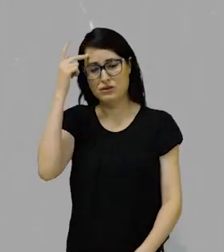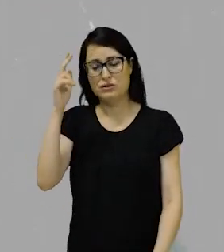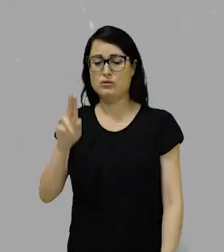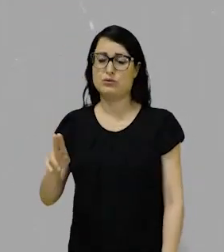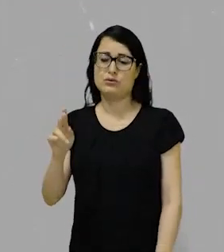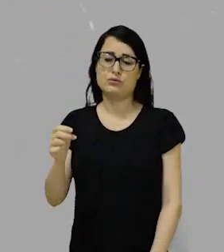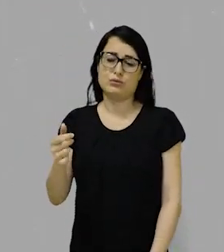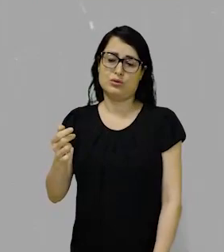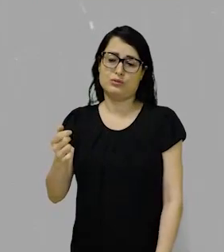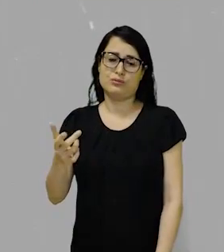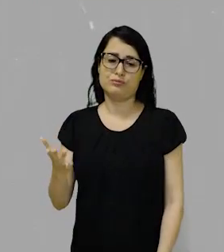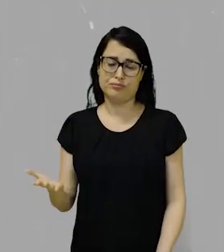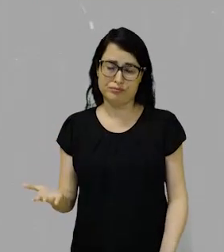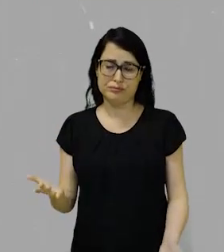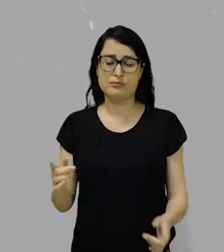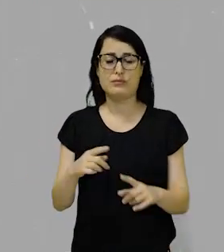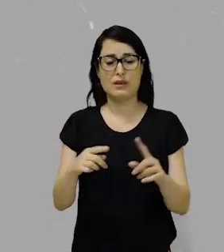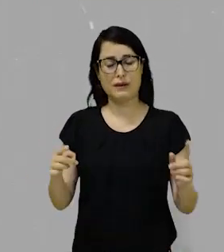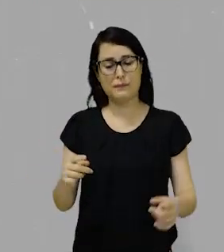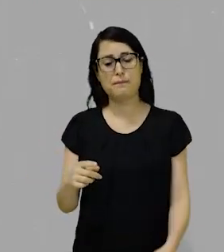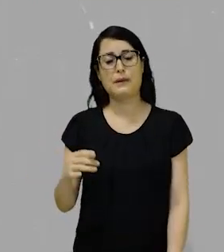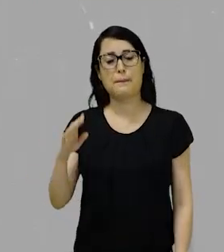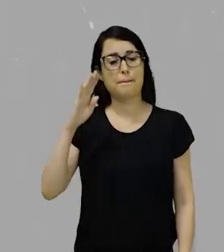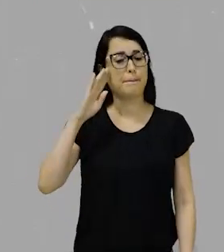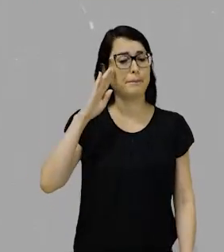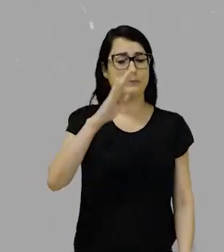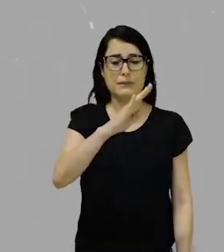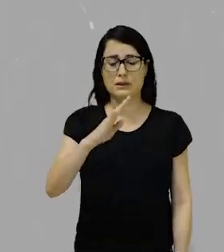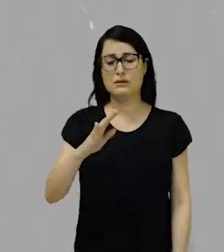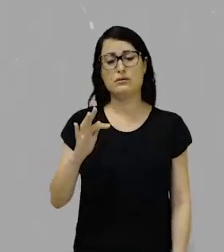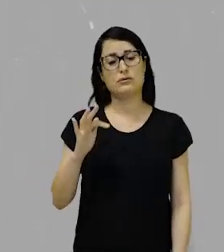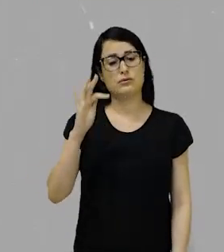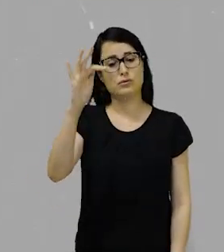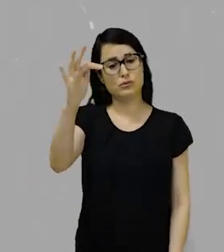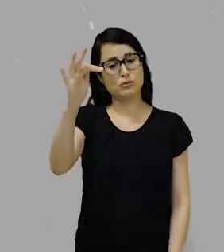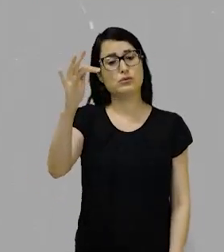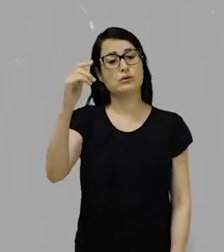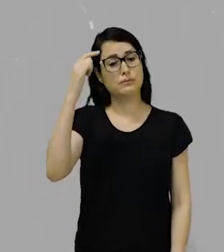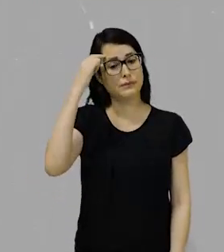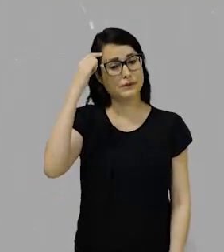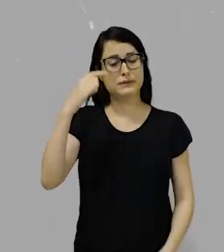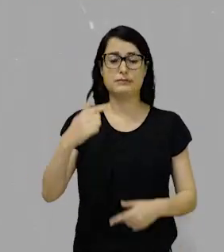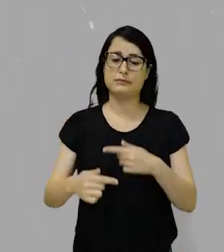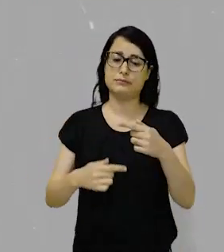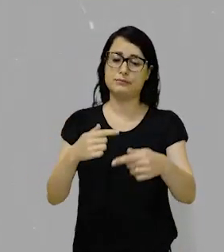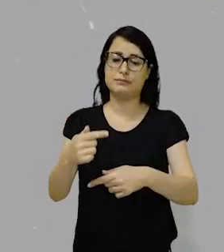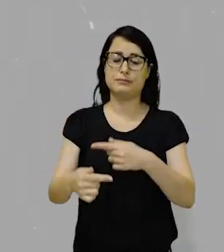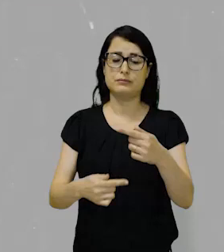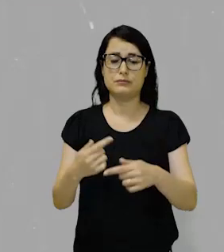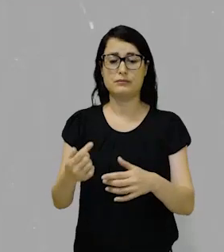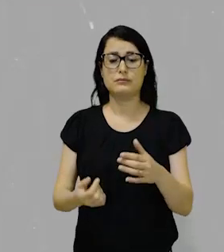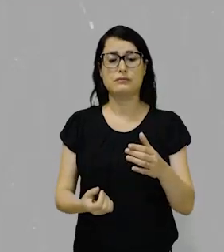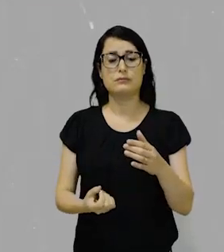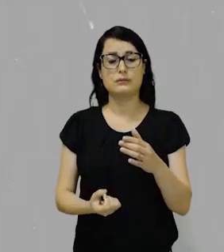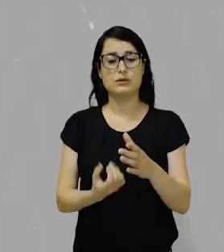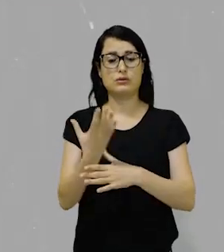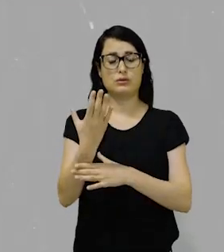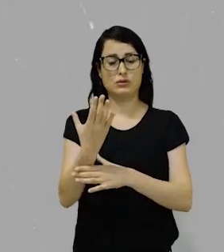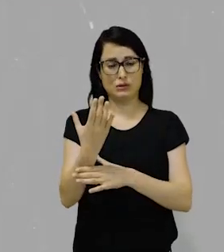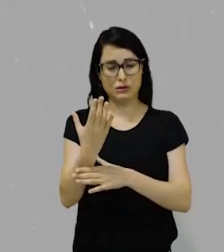se sustente e, principalmente, não comprometa as gerações futuras. Daí surge a ideia central